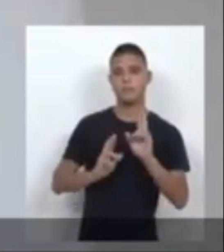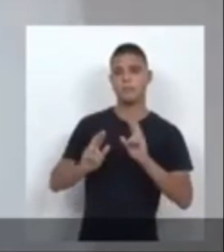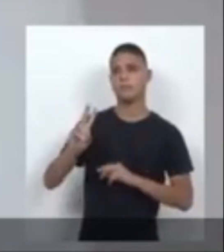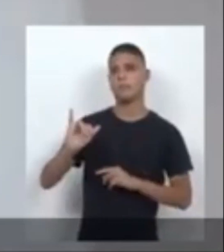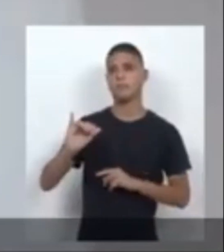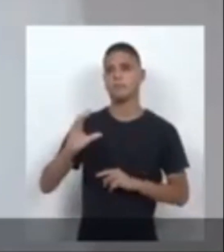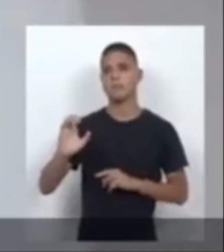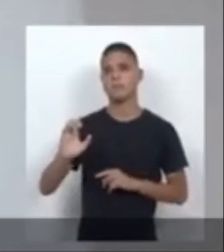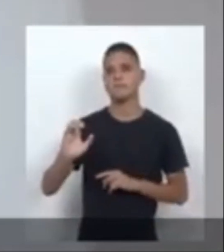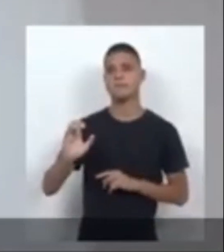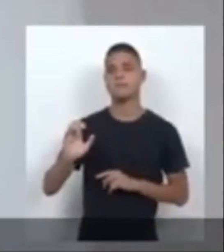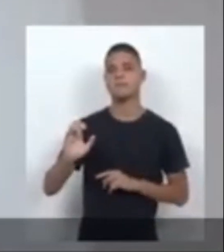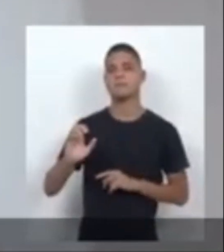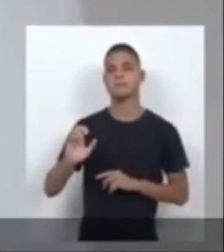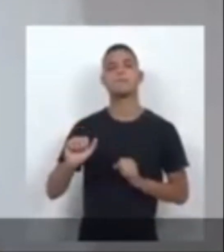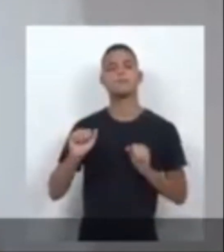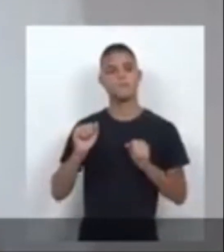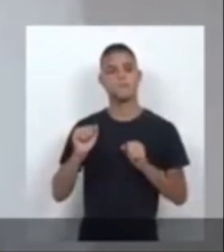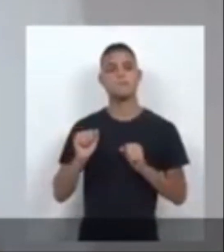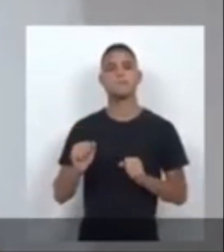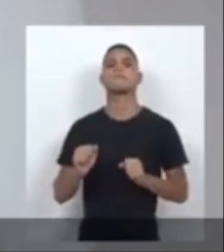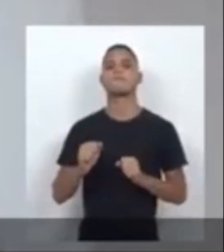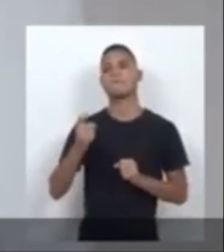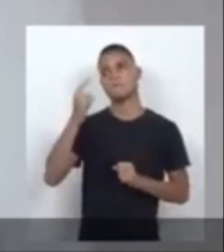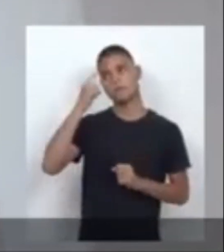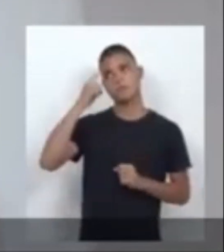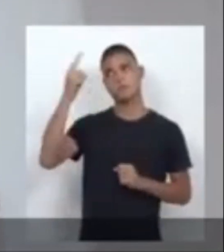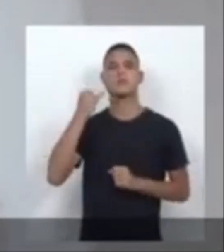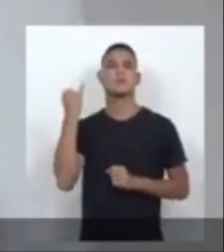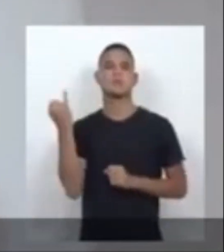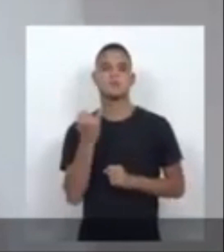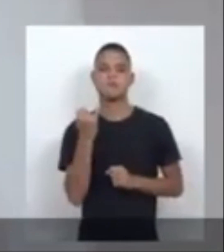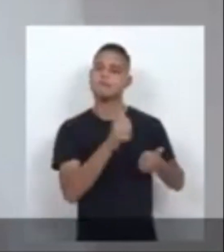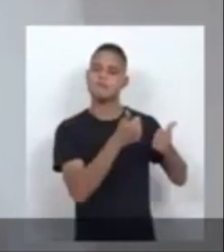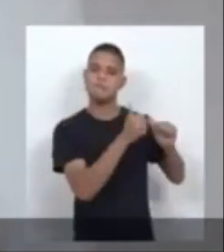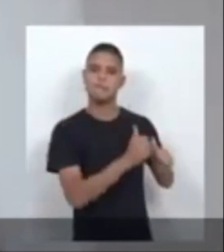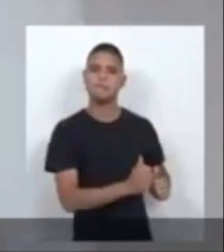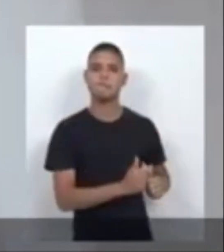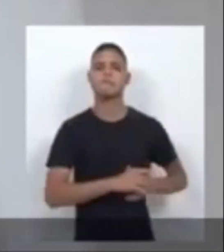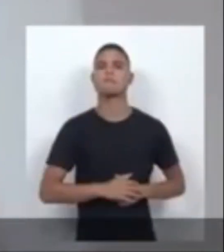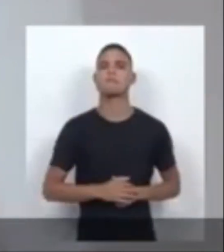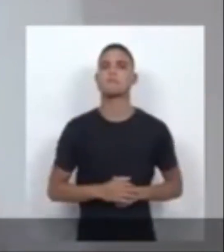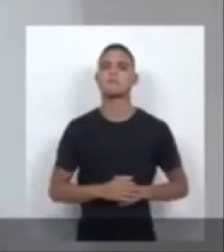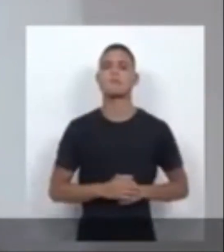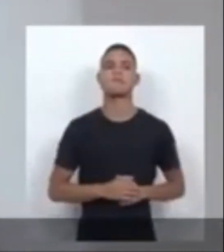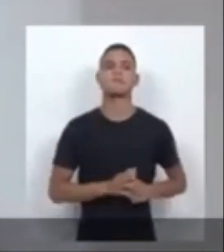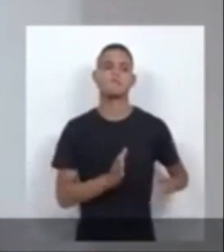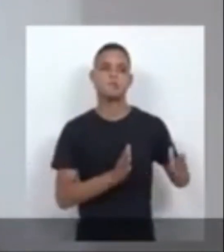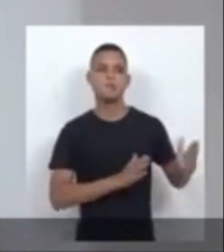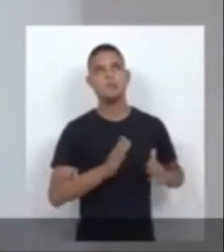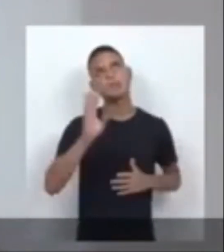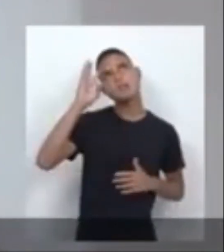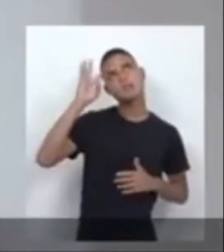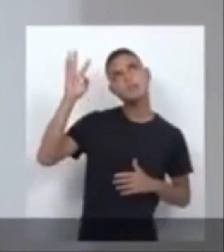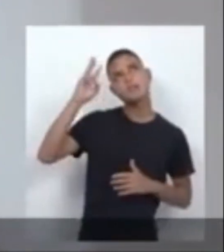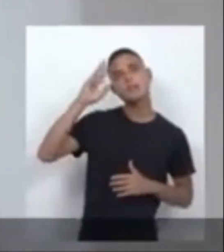possam replicar a importância da avaliação, que não é uma avaliação punitiva, que é um momento de reflexão para todos